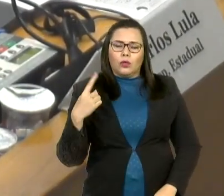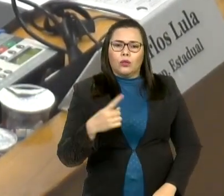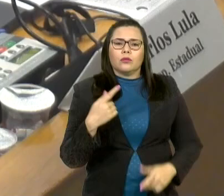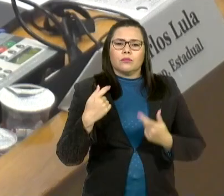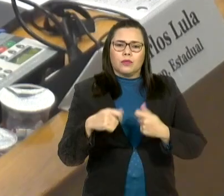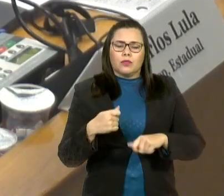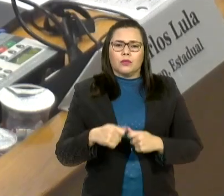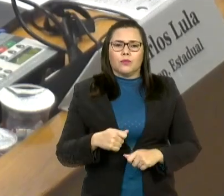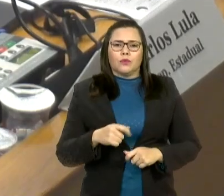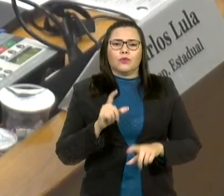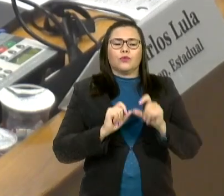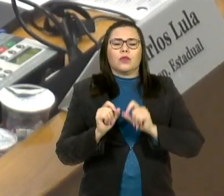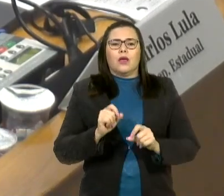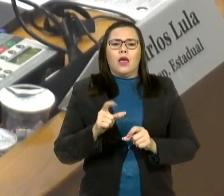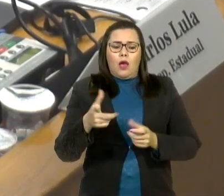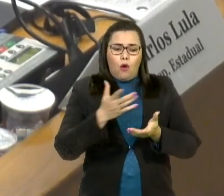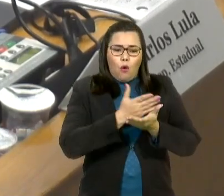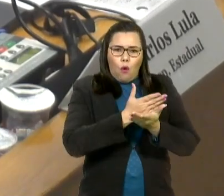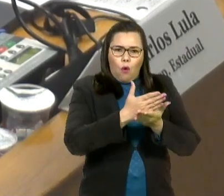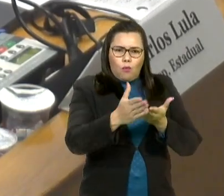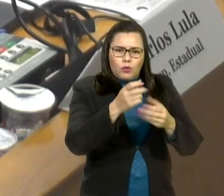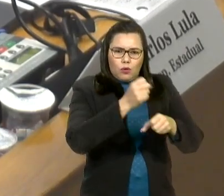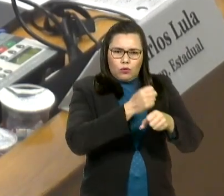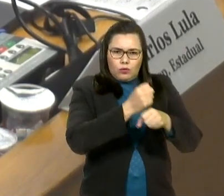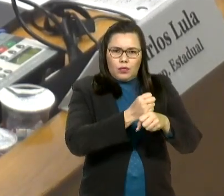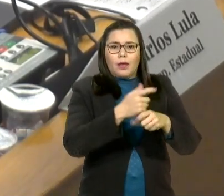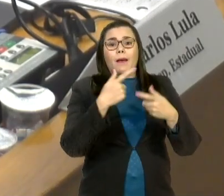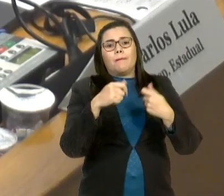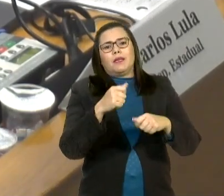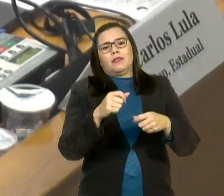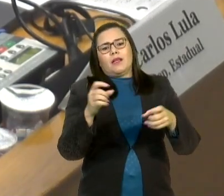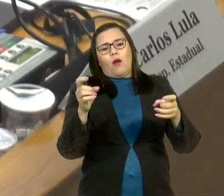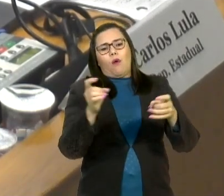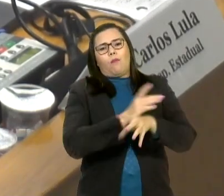tenha, por qualquer motivo, paralisados em todo o Estado.